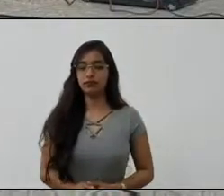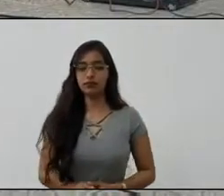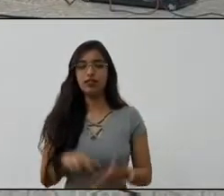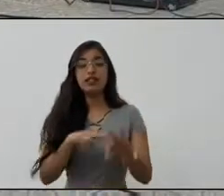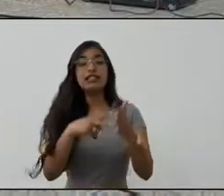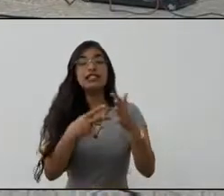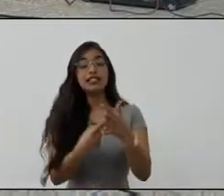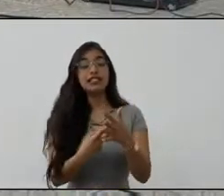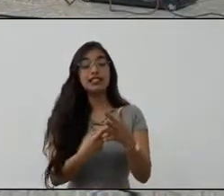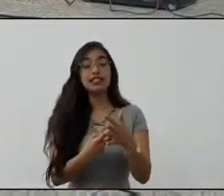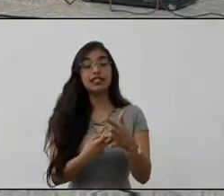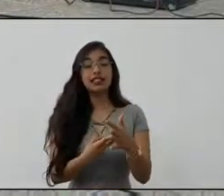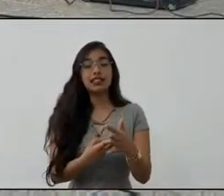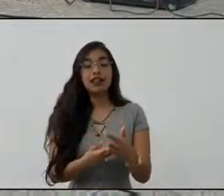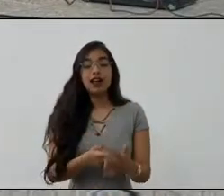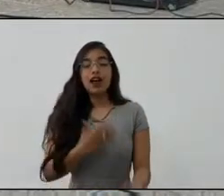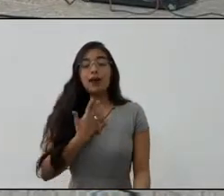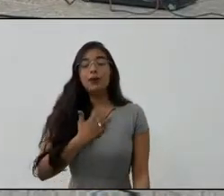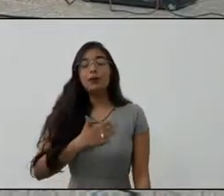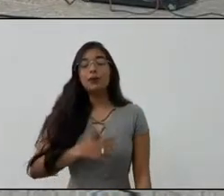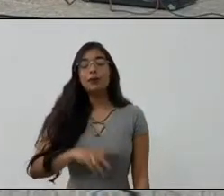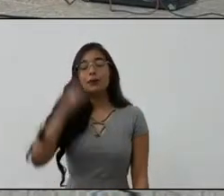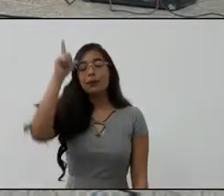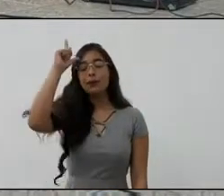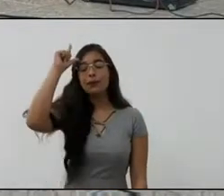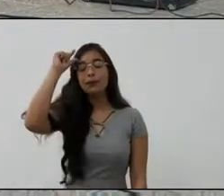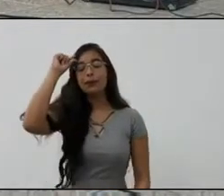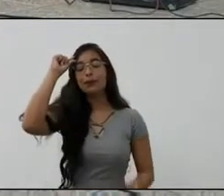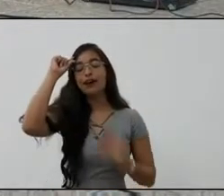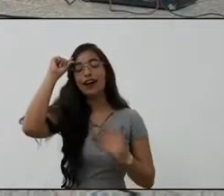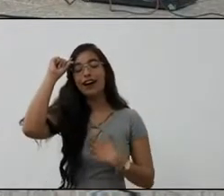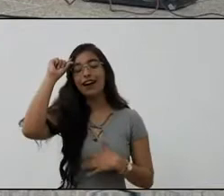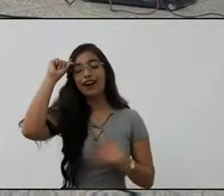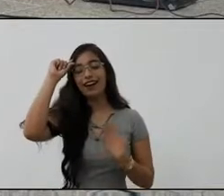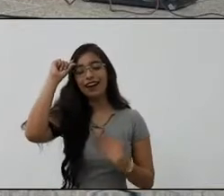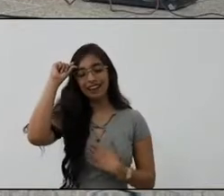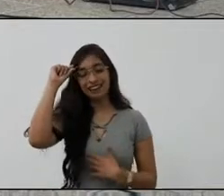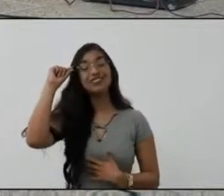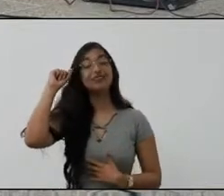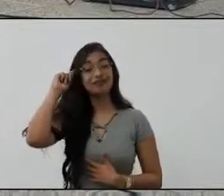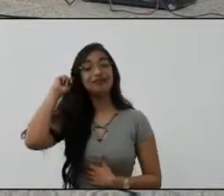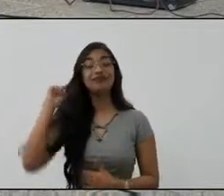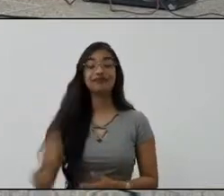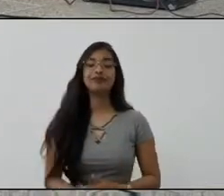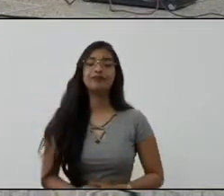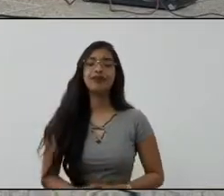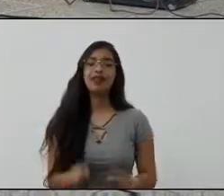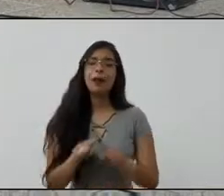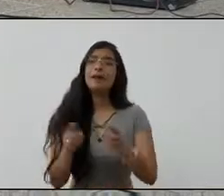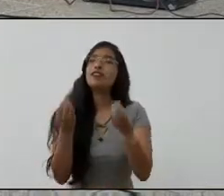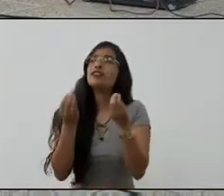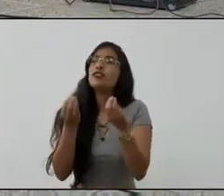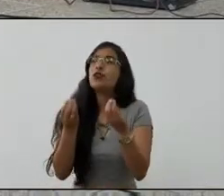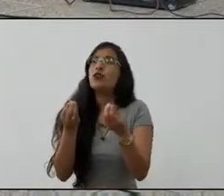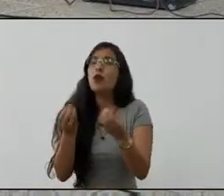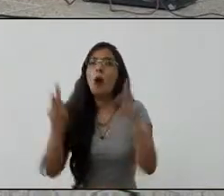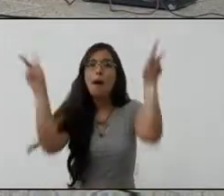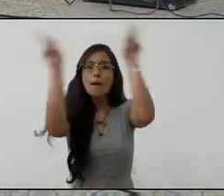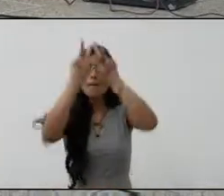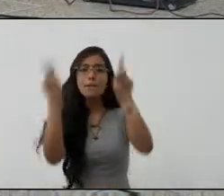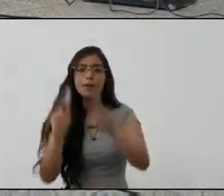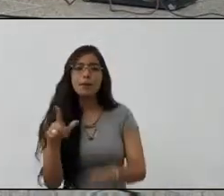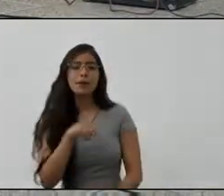paz significa um estado de tranquilidade e quietude interior. Mas como poder desfrutar